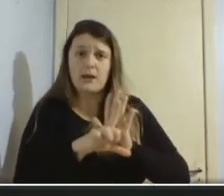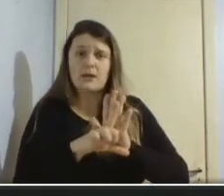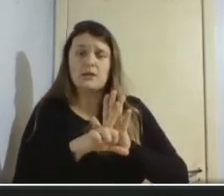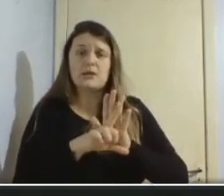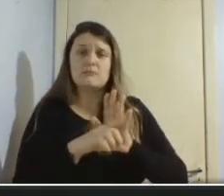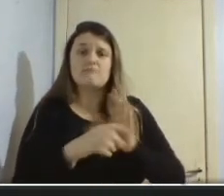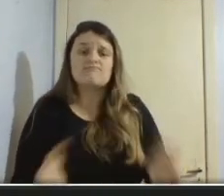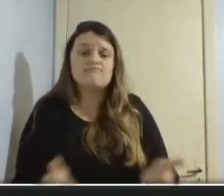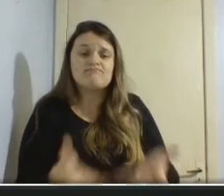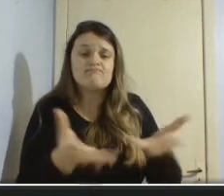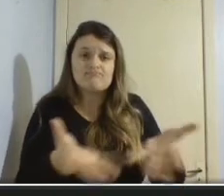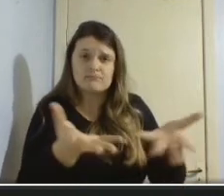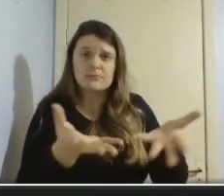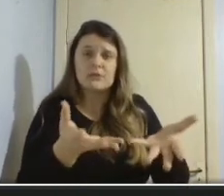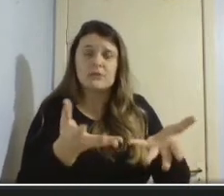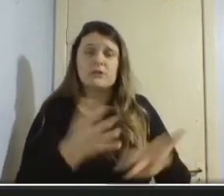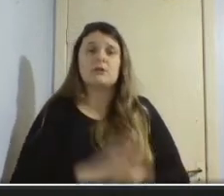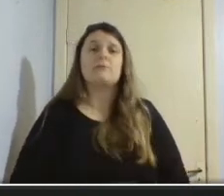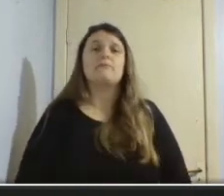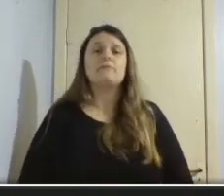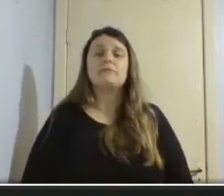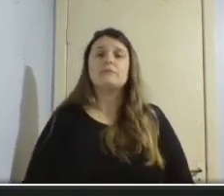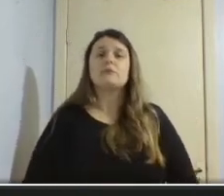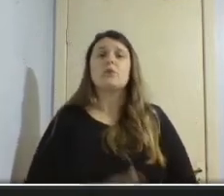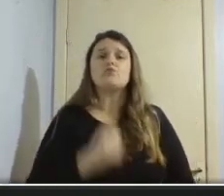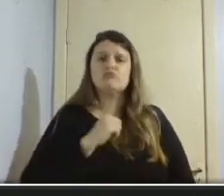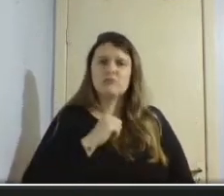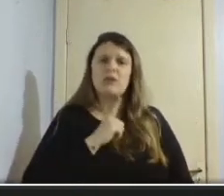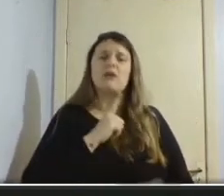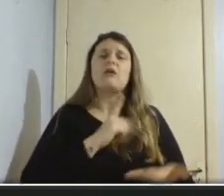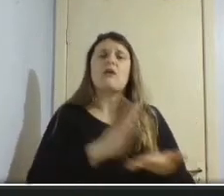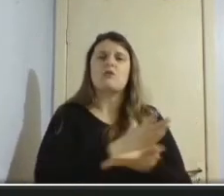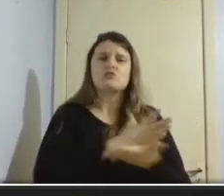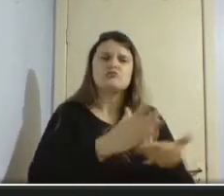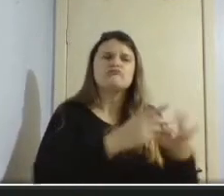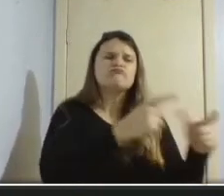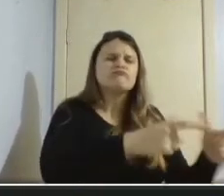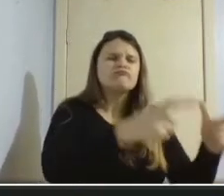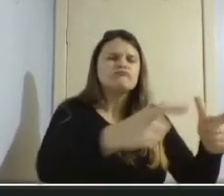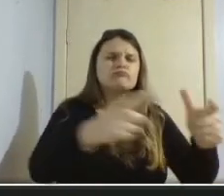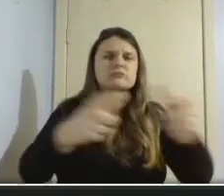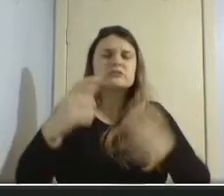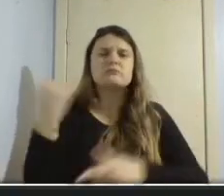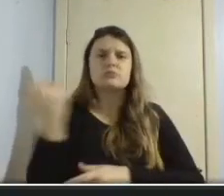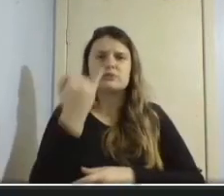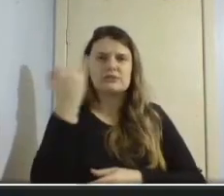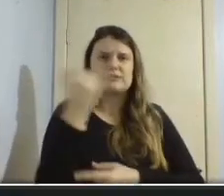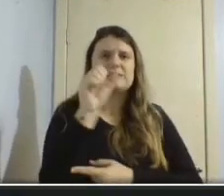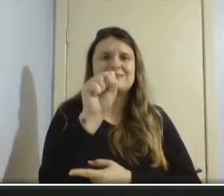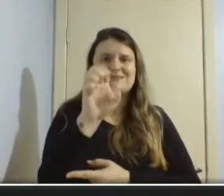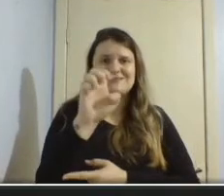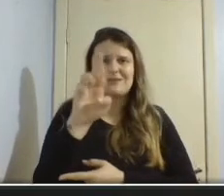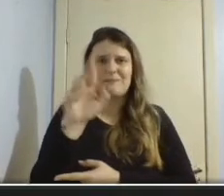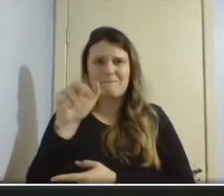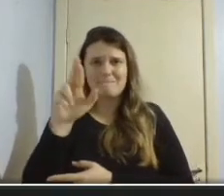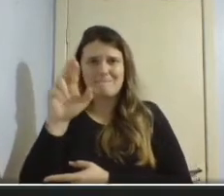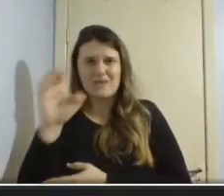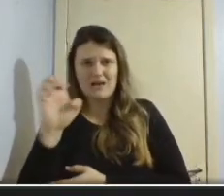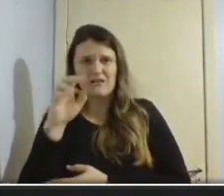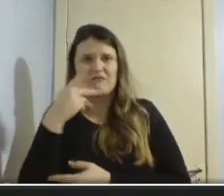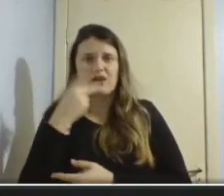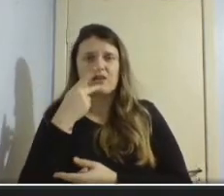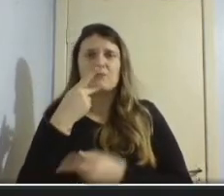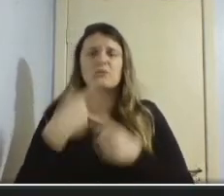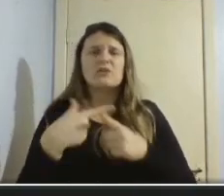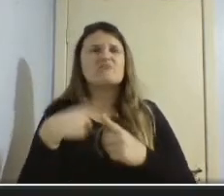Alguns setores importantes que nós já estamos trabalhando aqui pelo SEBRAE, nessa pauta de inovação e tecnologia,